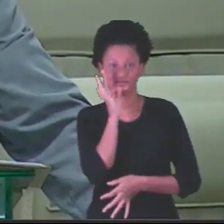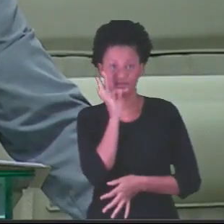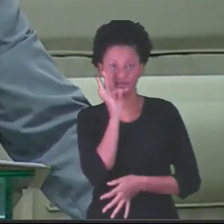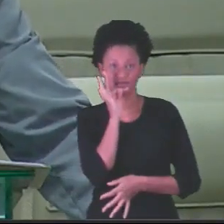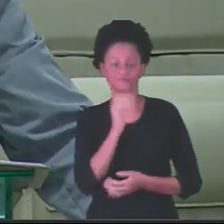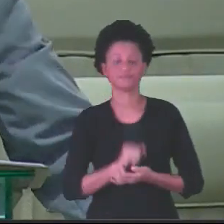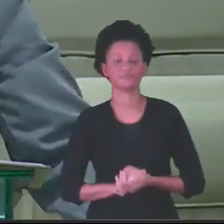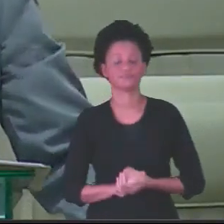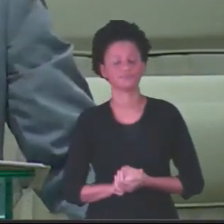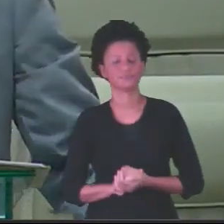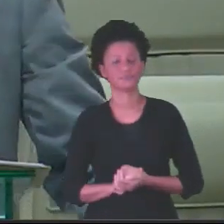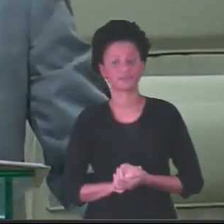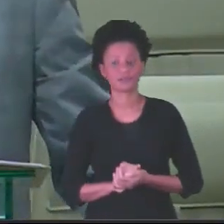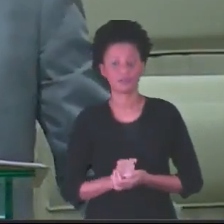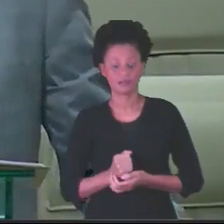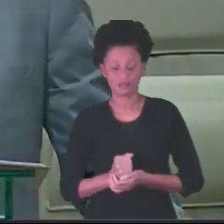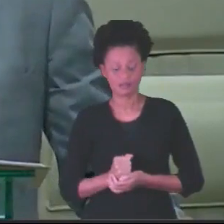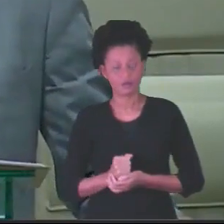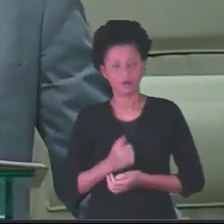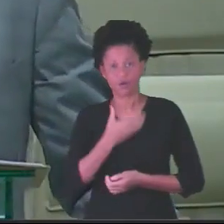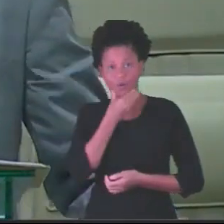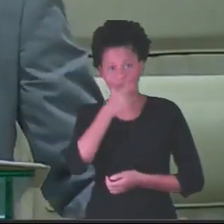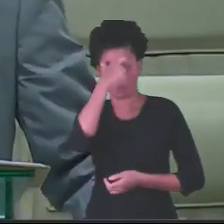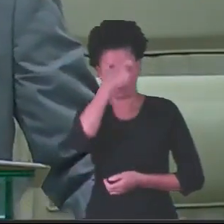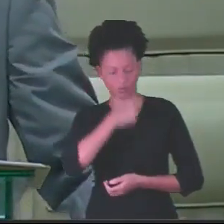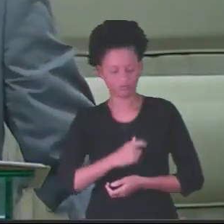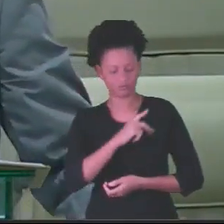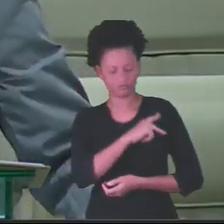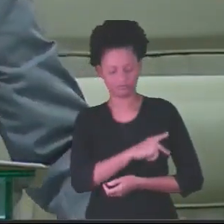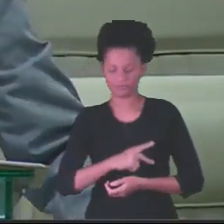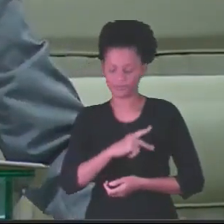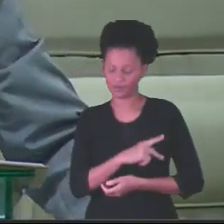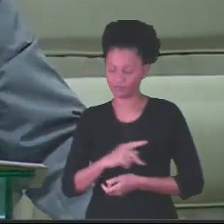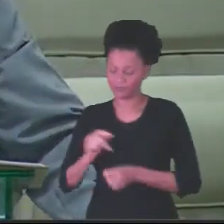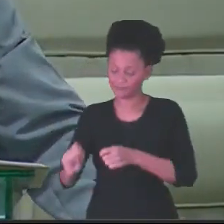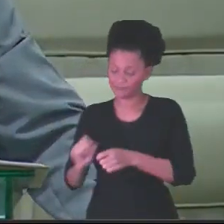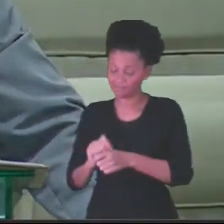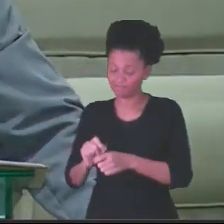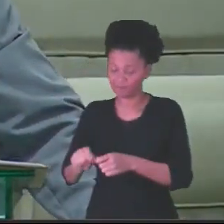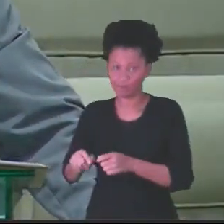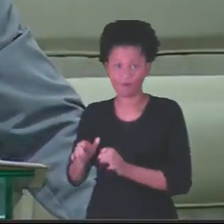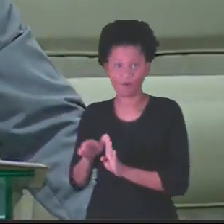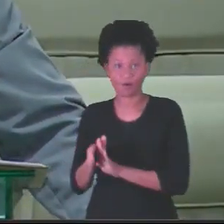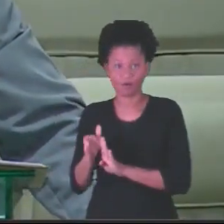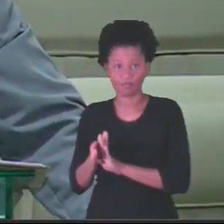bom então uma carta que paulo escreve e aos filipenses